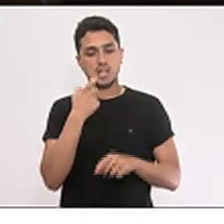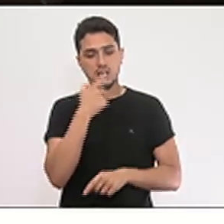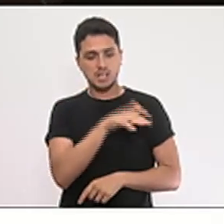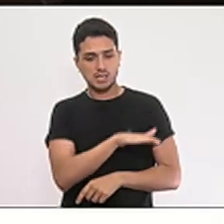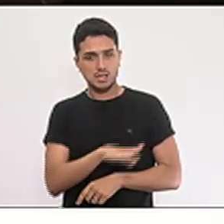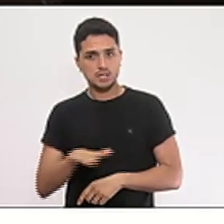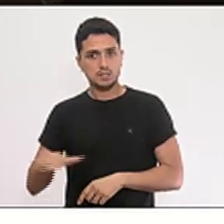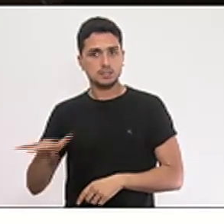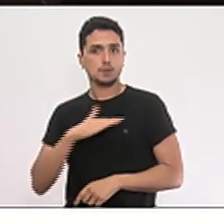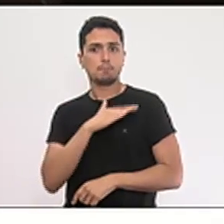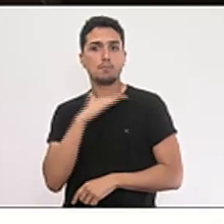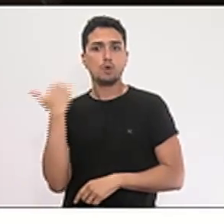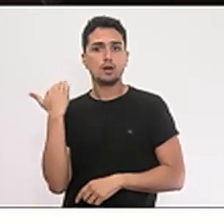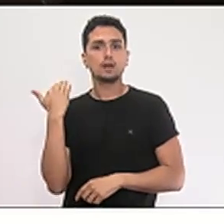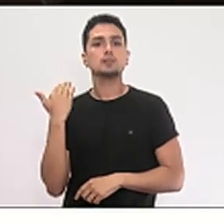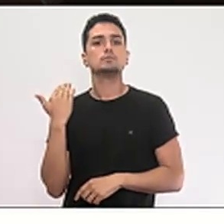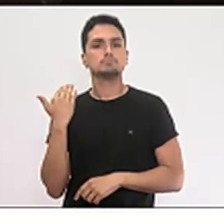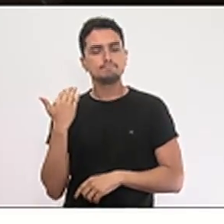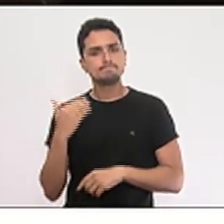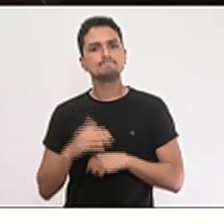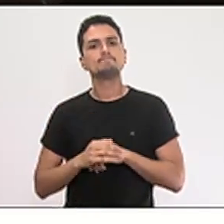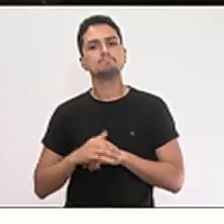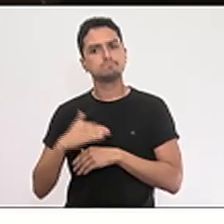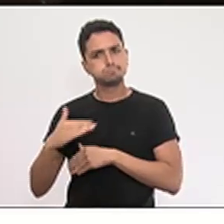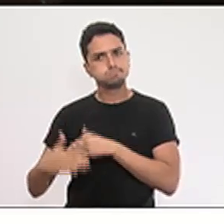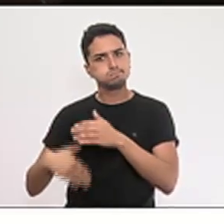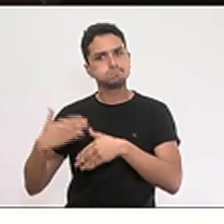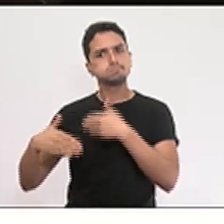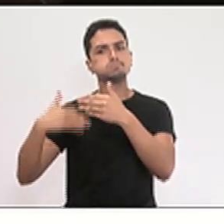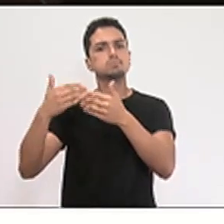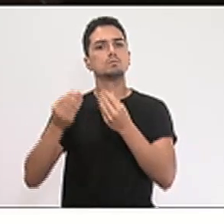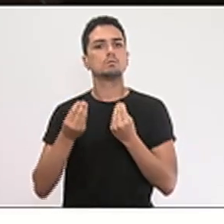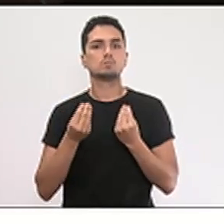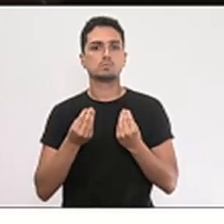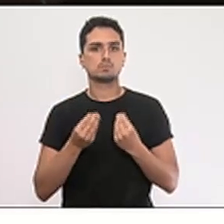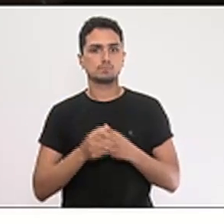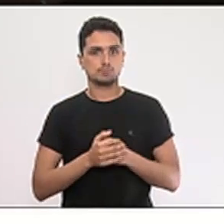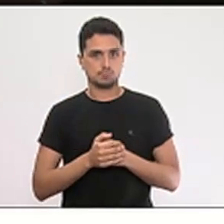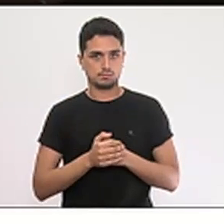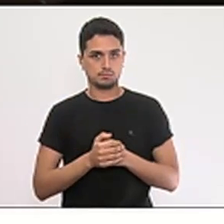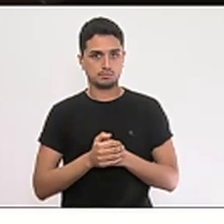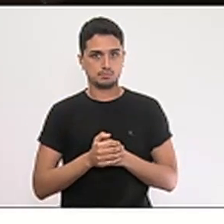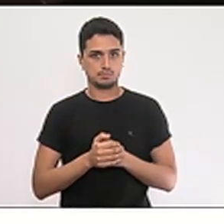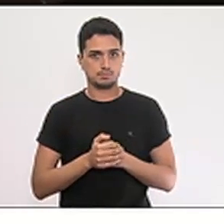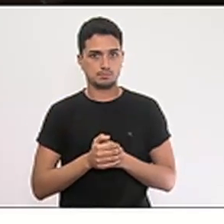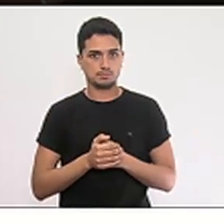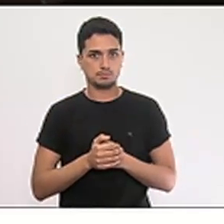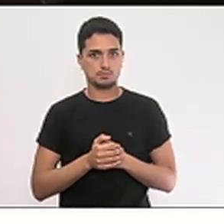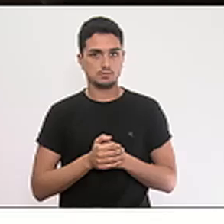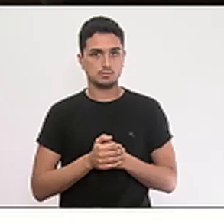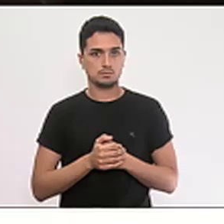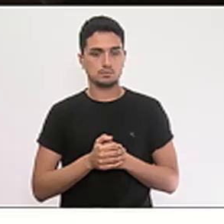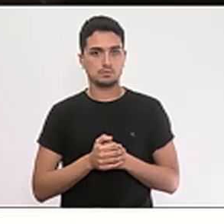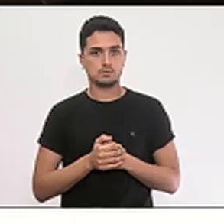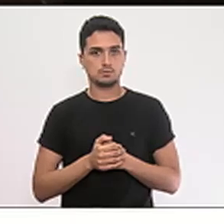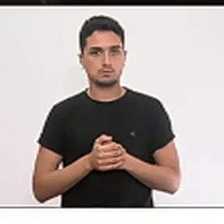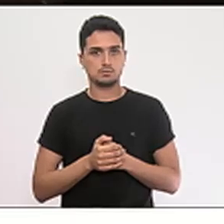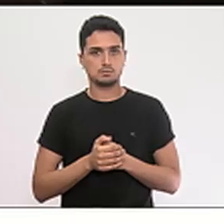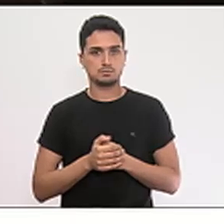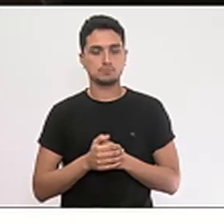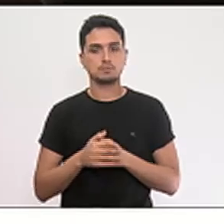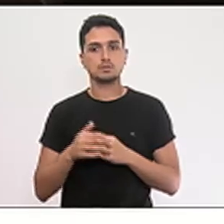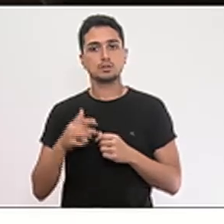era sempre levemente crescente, passasse a ser sempre levemente descendente.